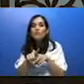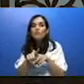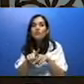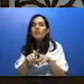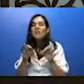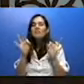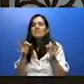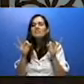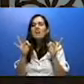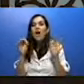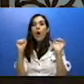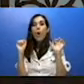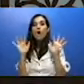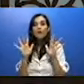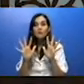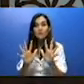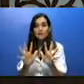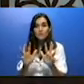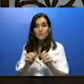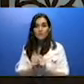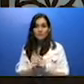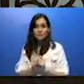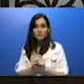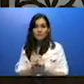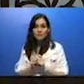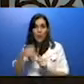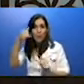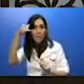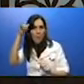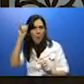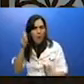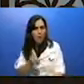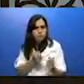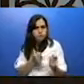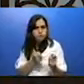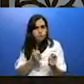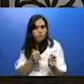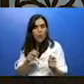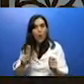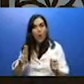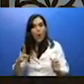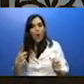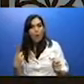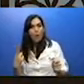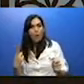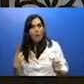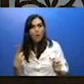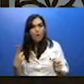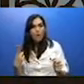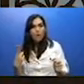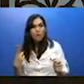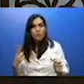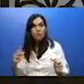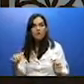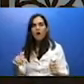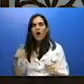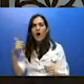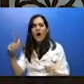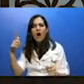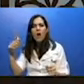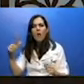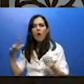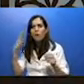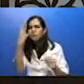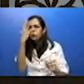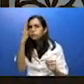city e o carro de boy ou a folia de reis nós já amigos né